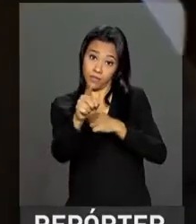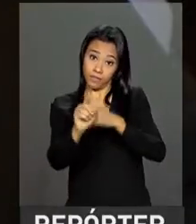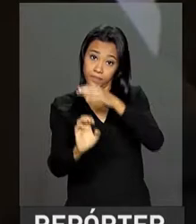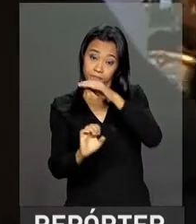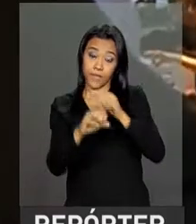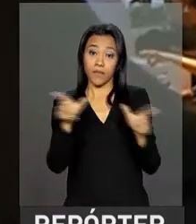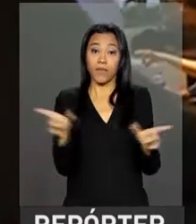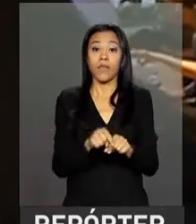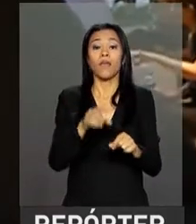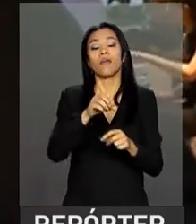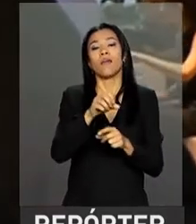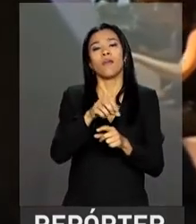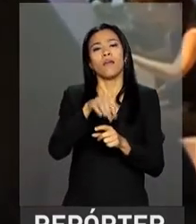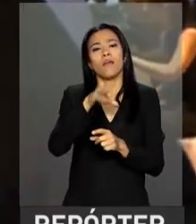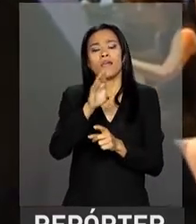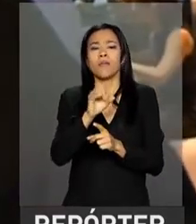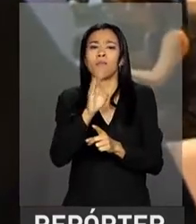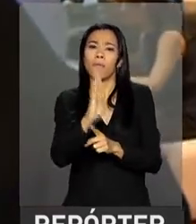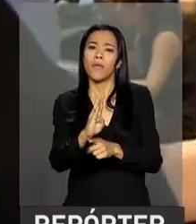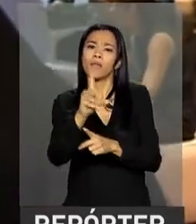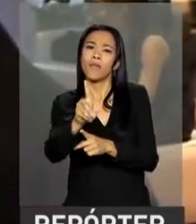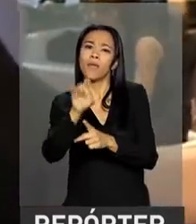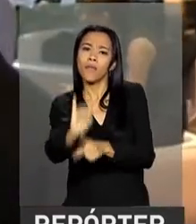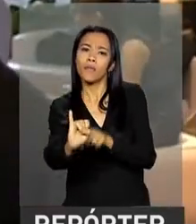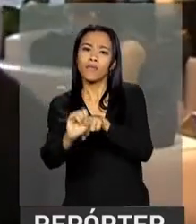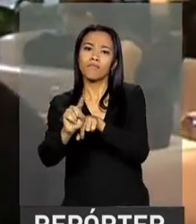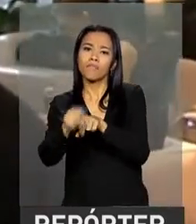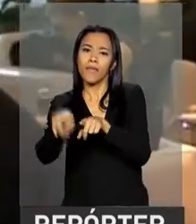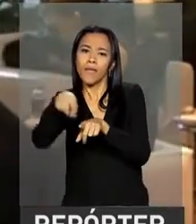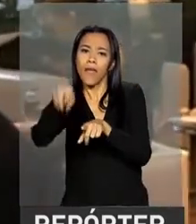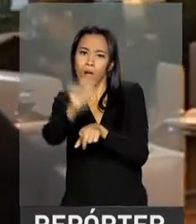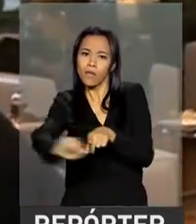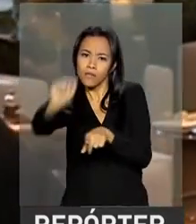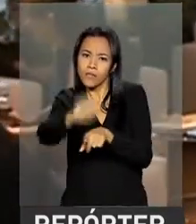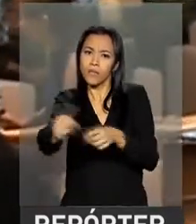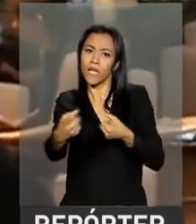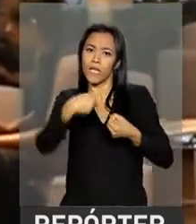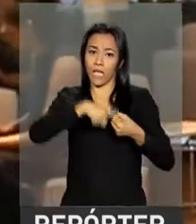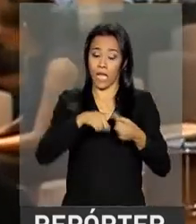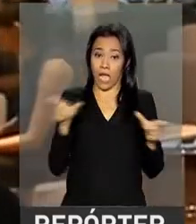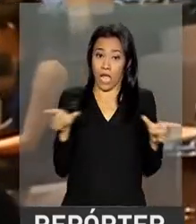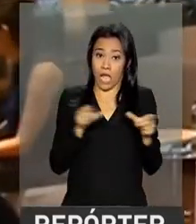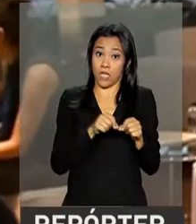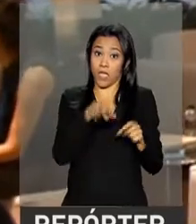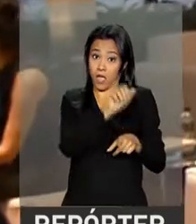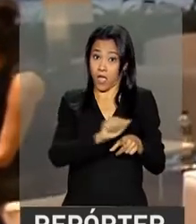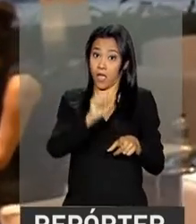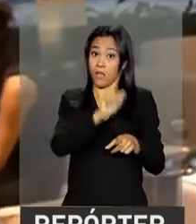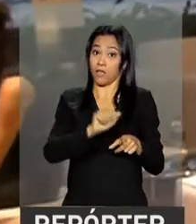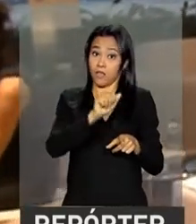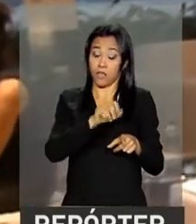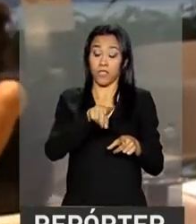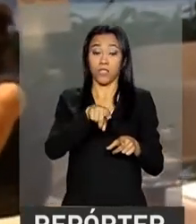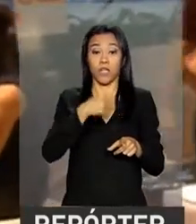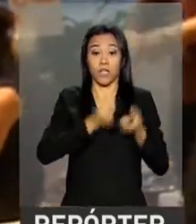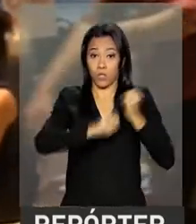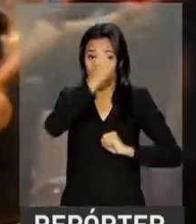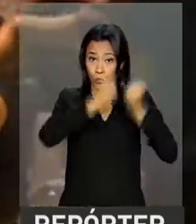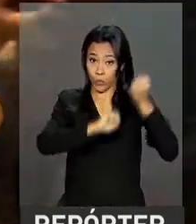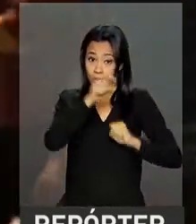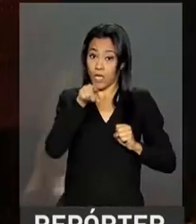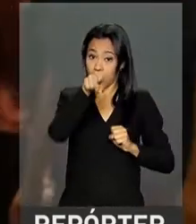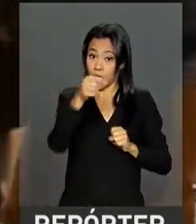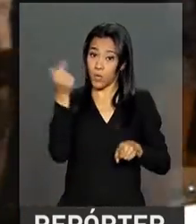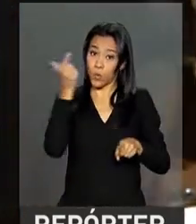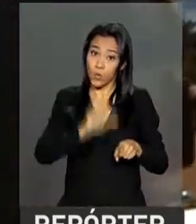bd agência brasileira de desenvolvimento industrial ligado ao ministério da indústria e comércio exterior de serviços o frank nem fechou um